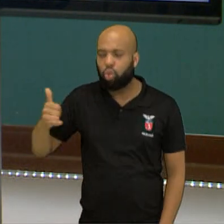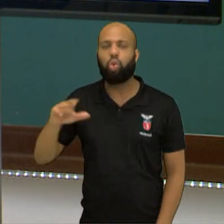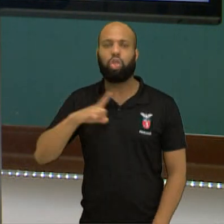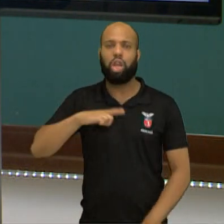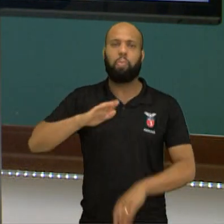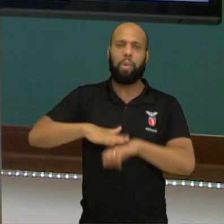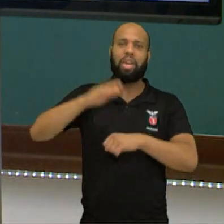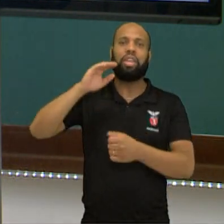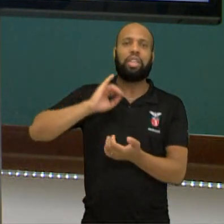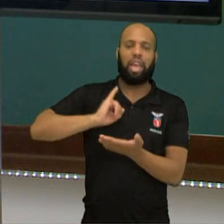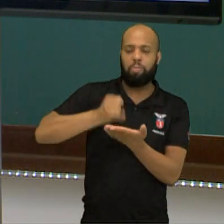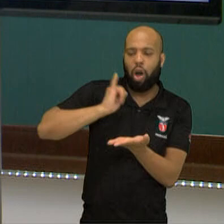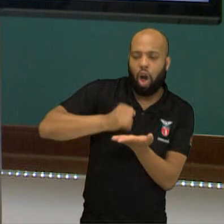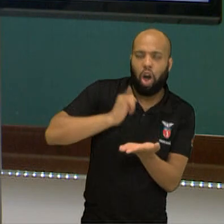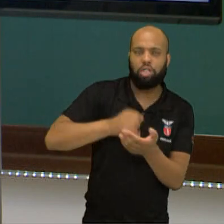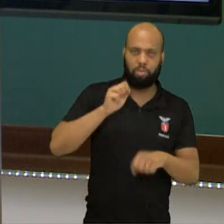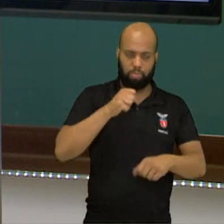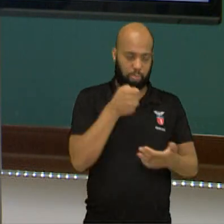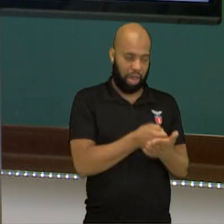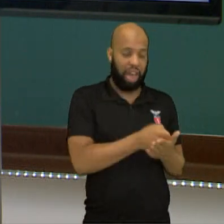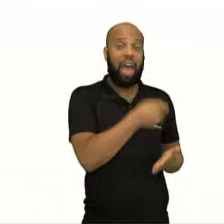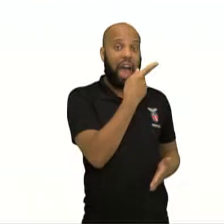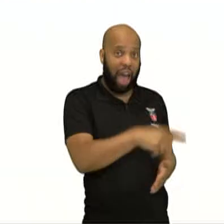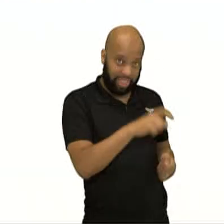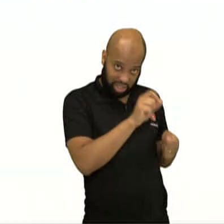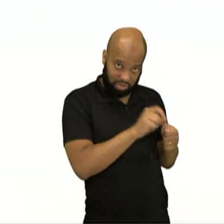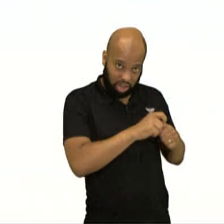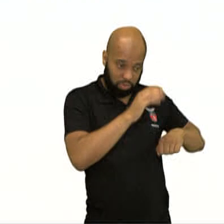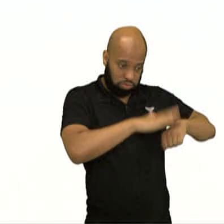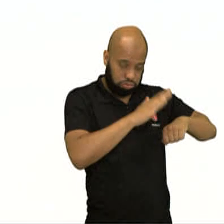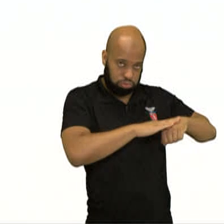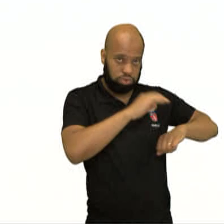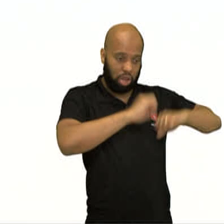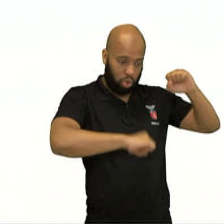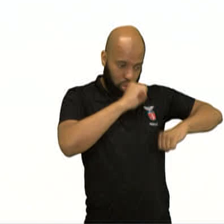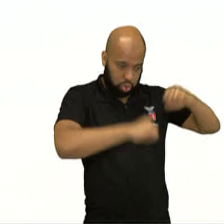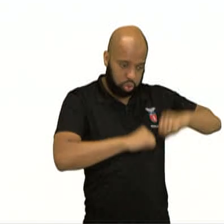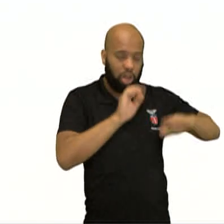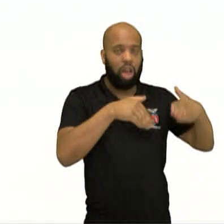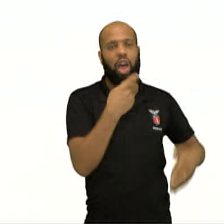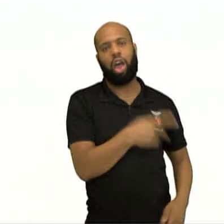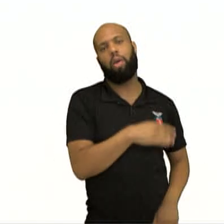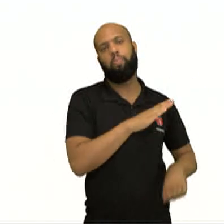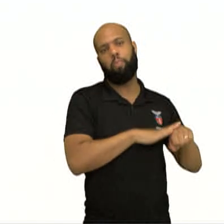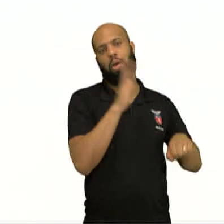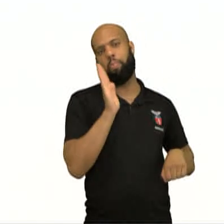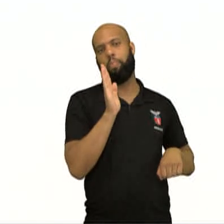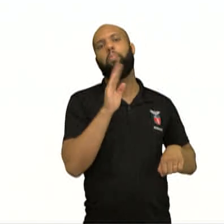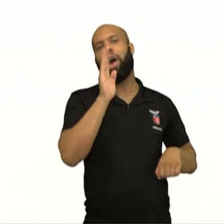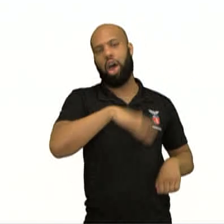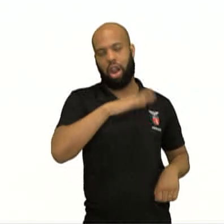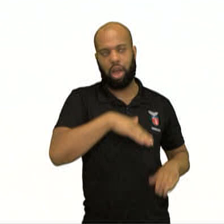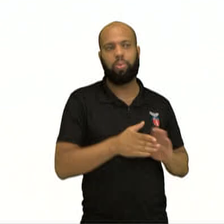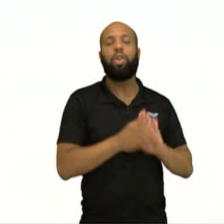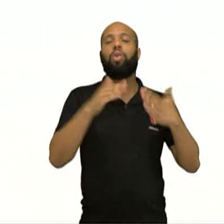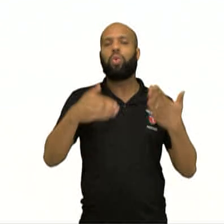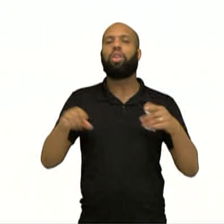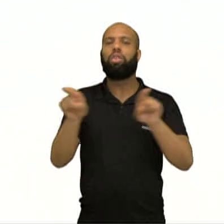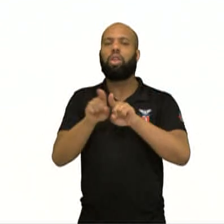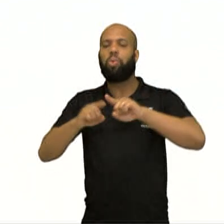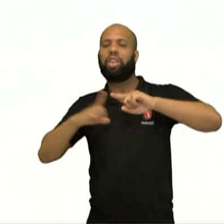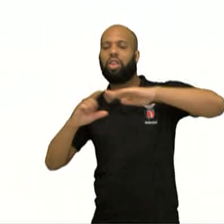Incentivo à indústria nacional. Diminuição dos impostos sobre bens e equipamentos industriais. Então, para uma